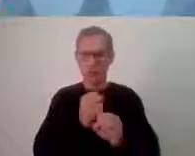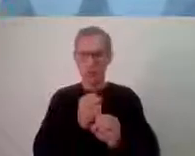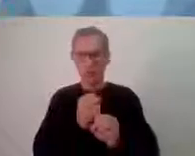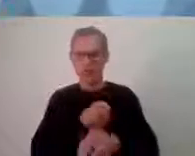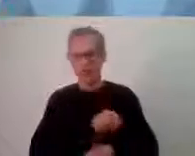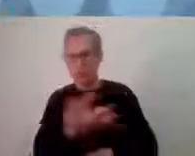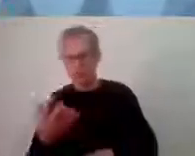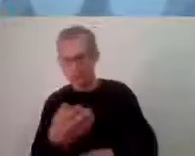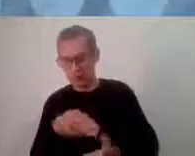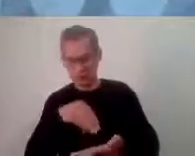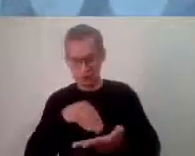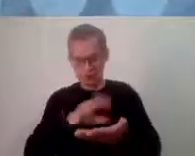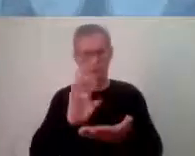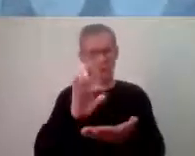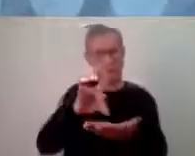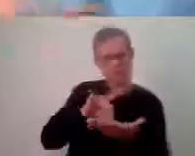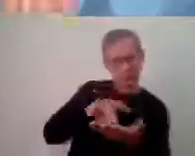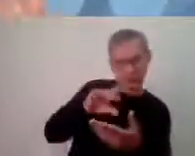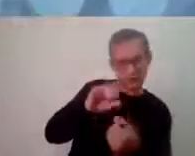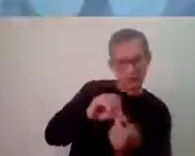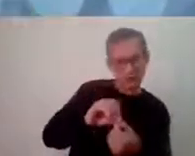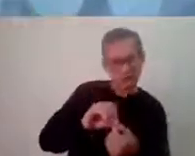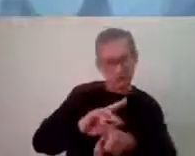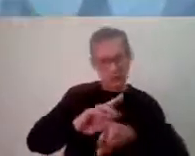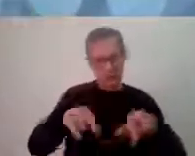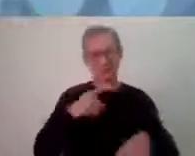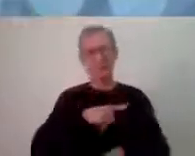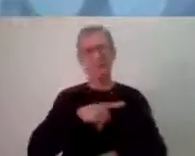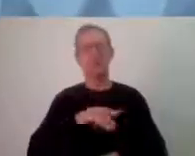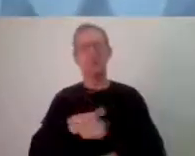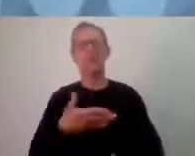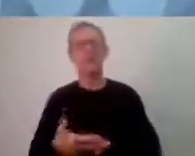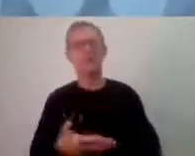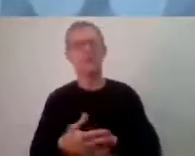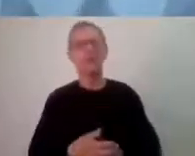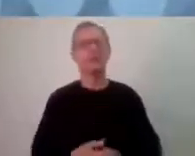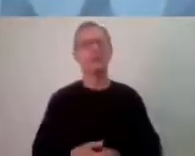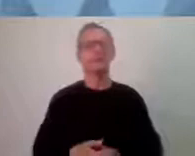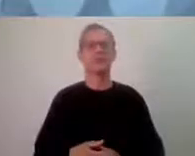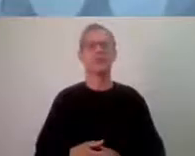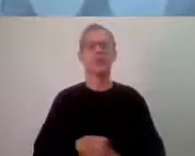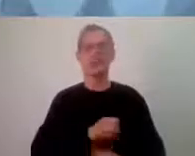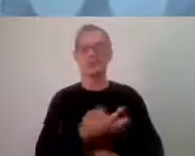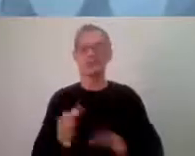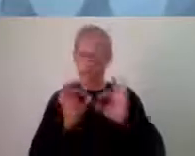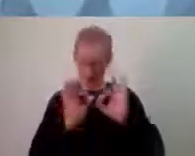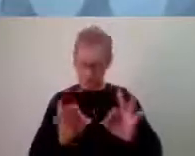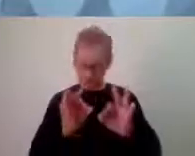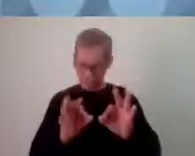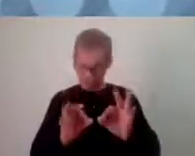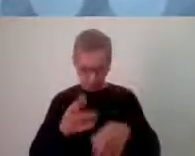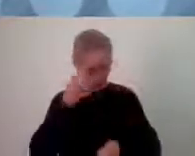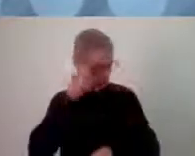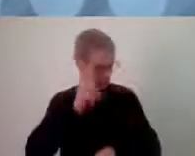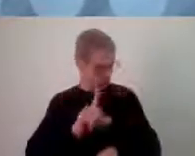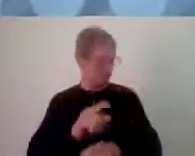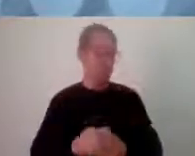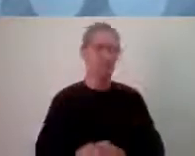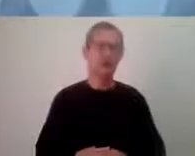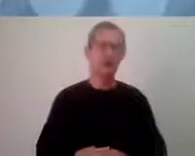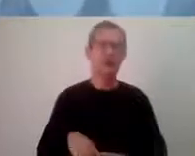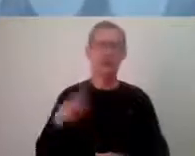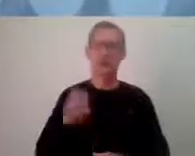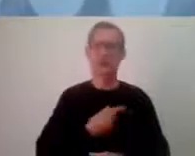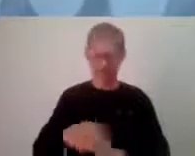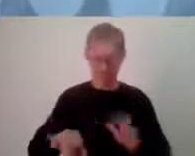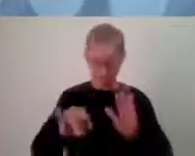a quantidade no modelo real. E fazendo a diferença, nós vamos ter justamente aí, né, quanto que seria economizado ou não. E para a